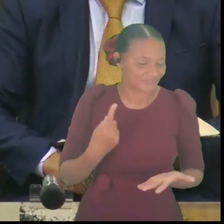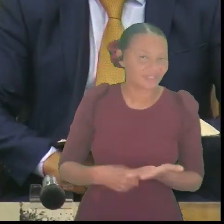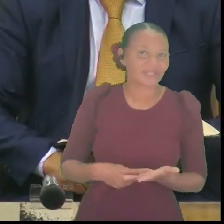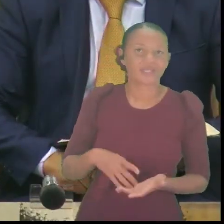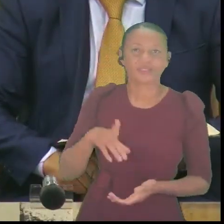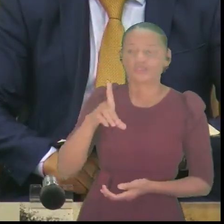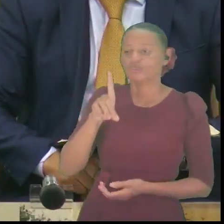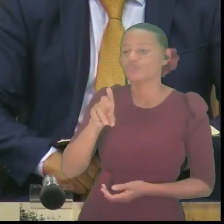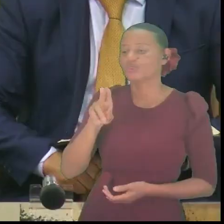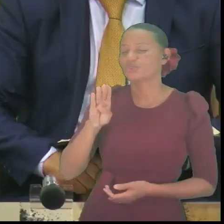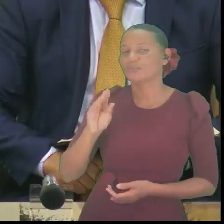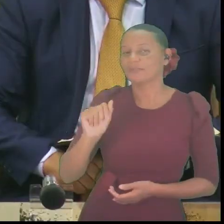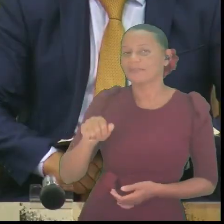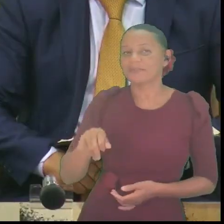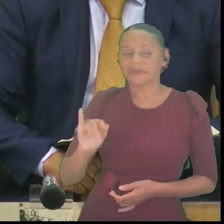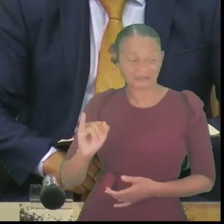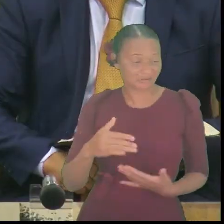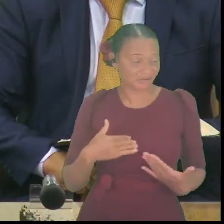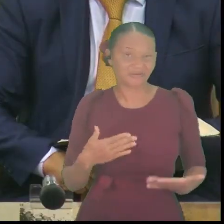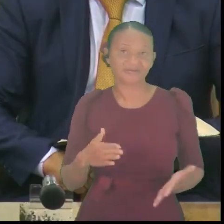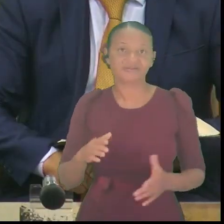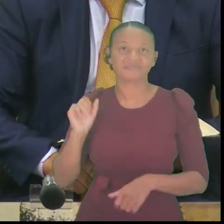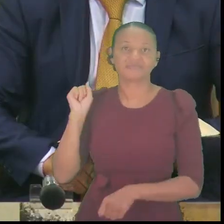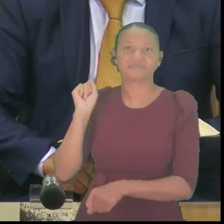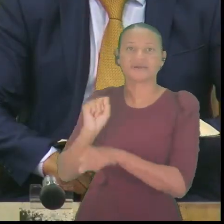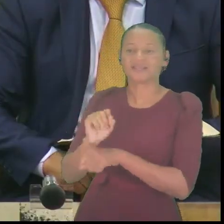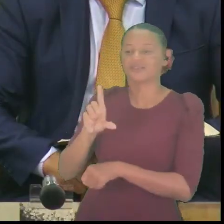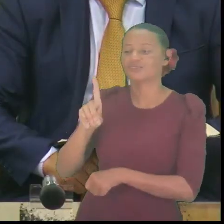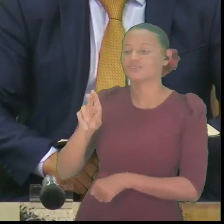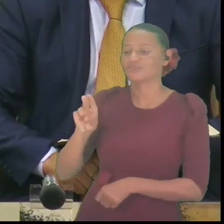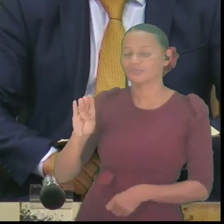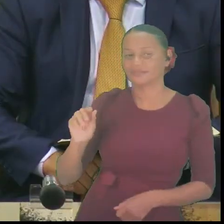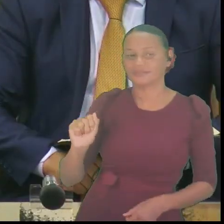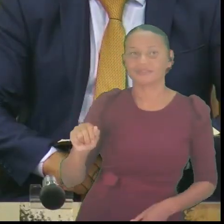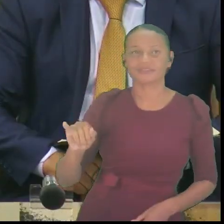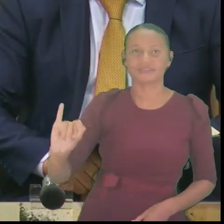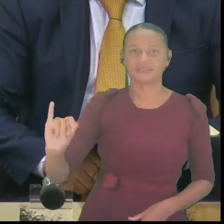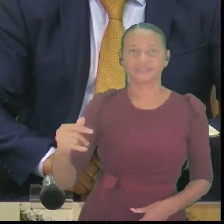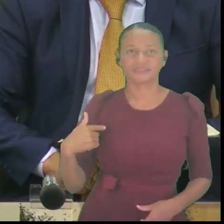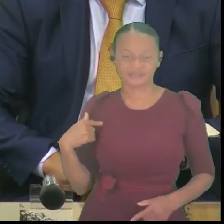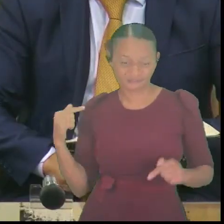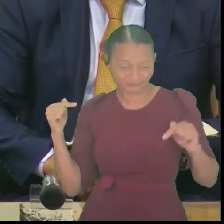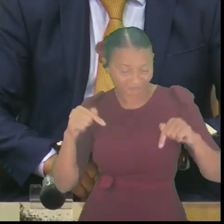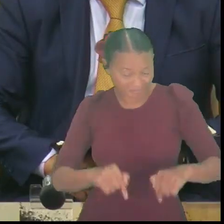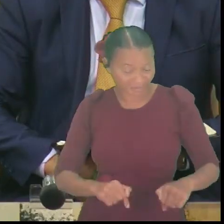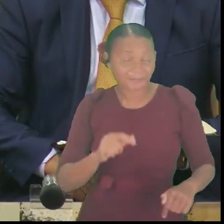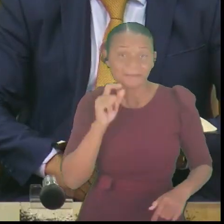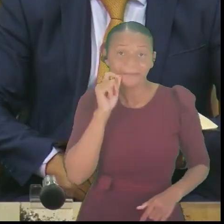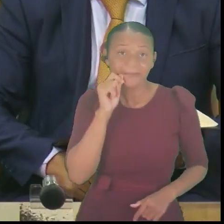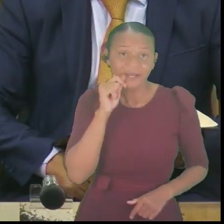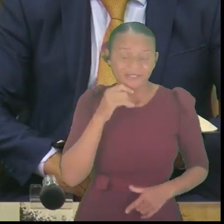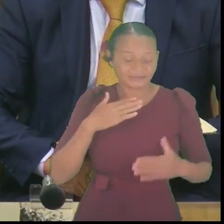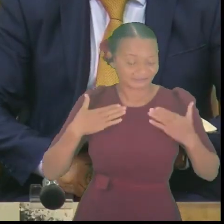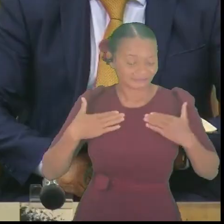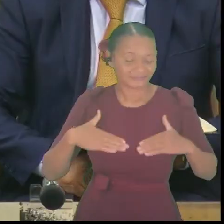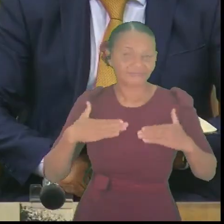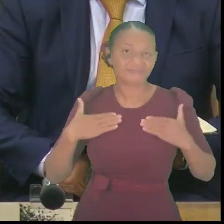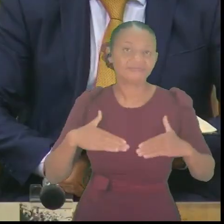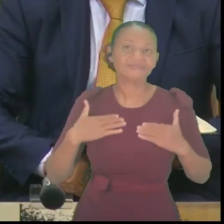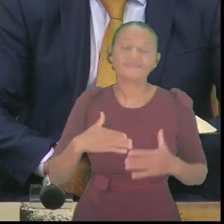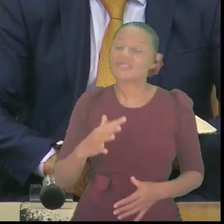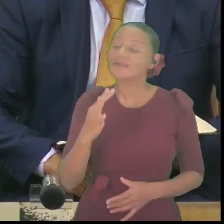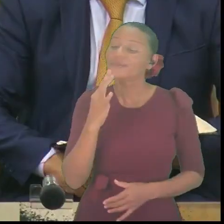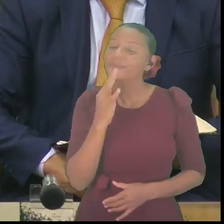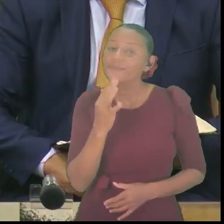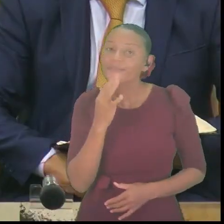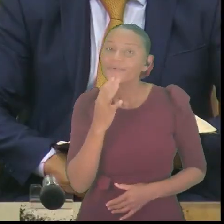falei, acho que... Enfim, deixei de ir para Dubai, falei, então vamos. Naturalmente eu vim para cá, descansar,